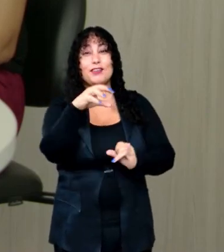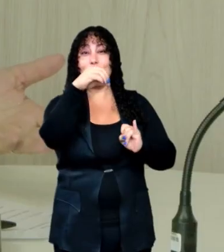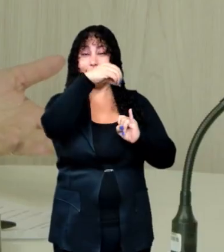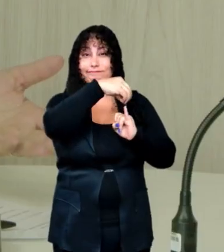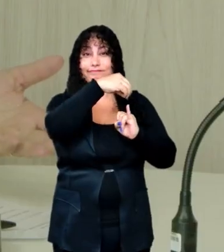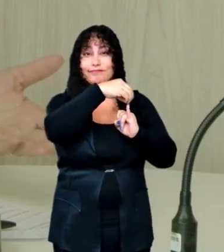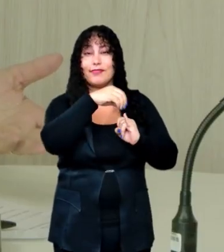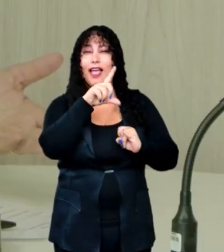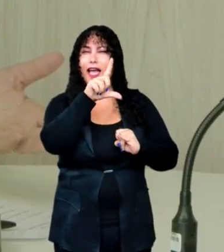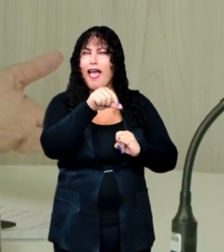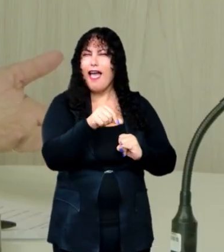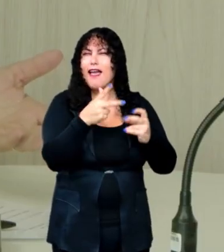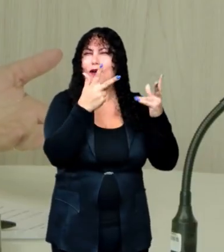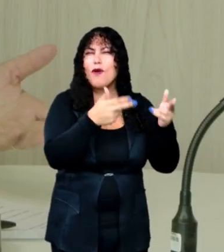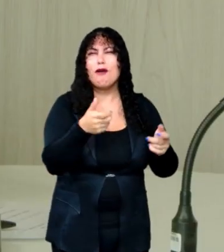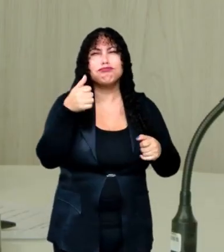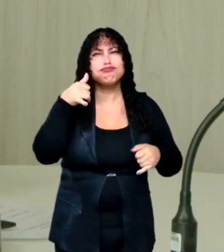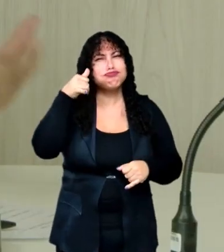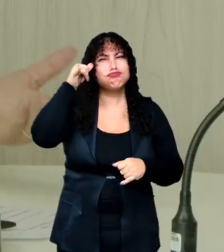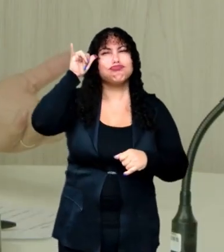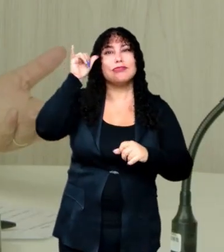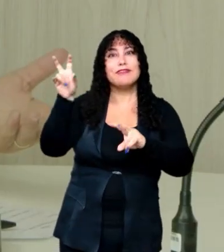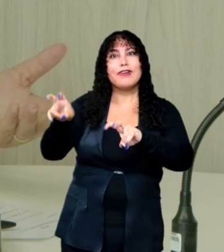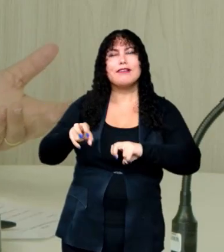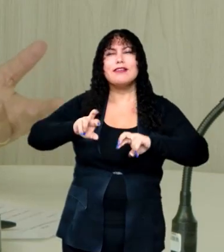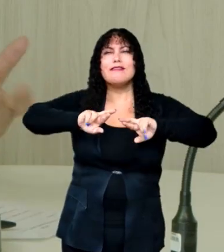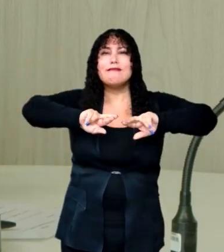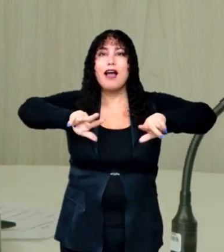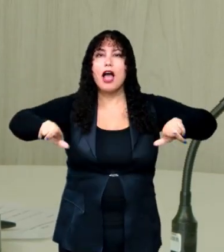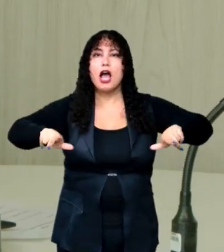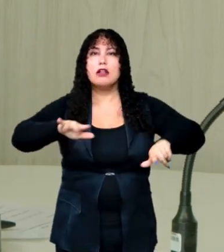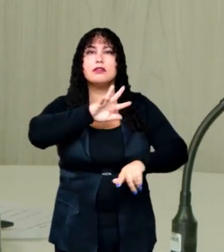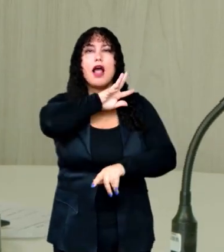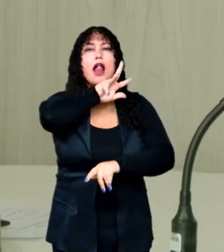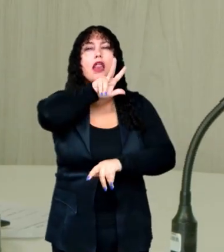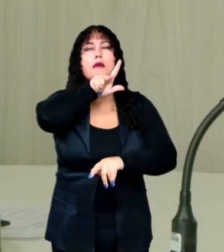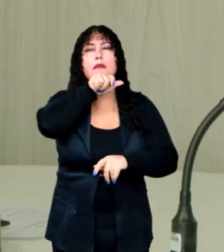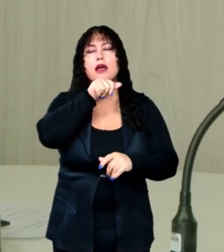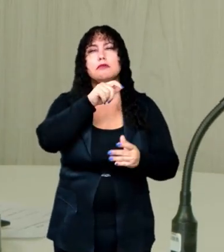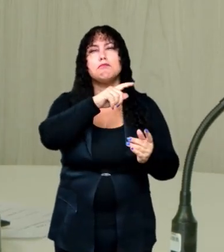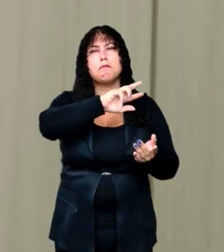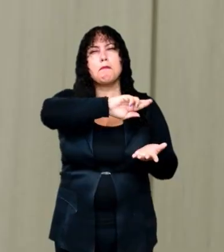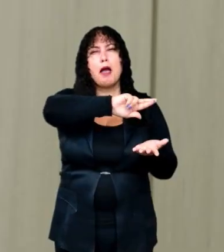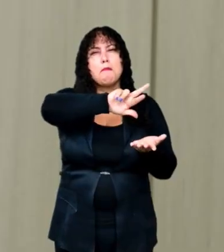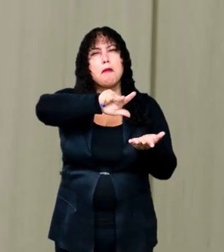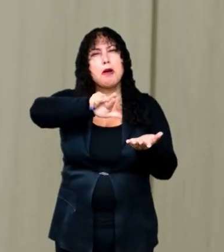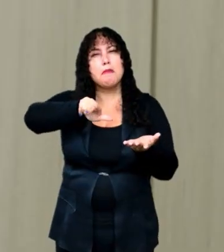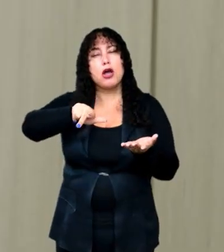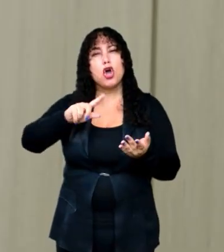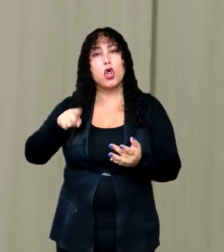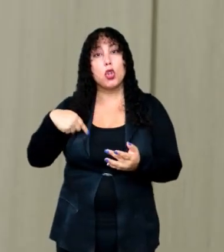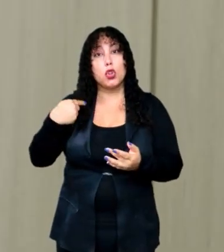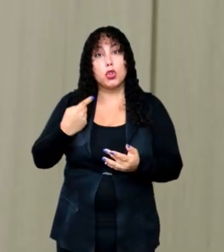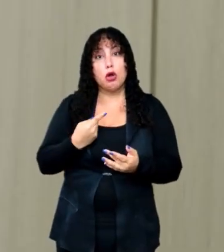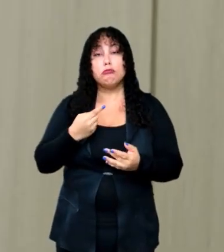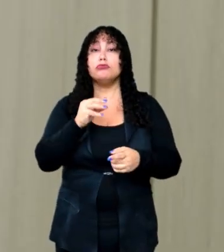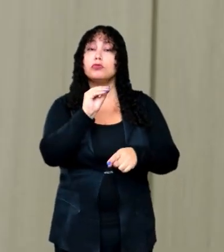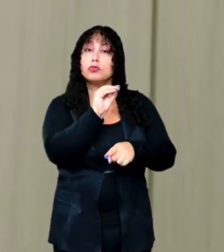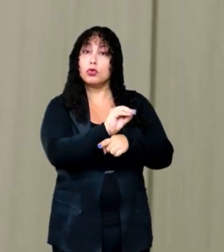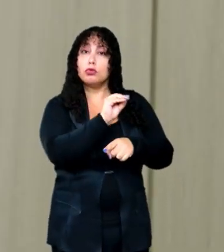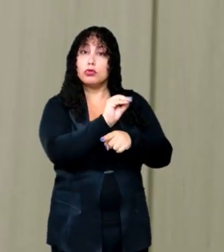uma fazenda, lá temos diversos tipos de animais, né? Isso, lá a gente